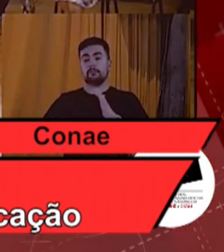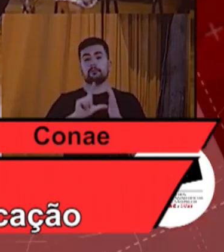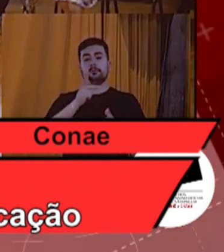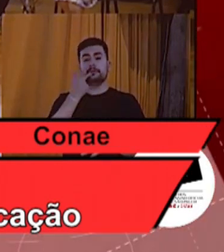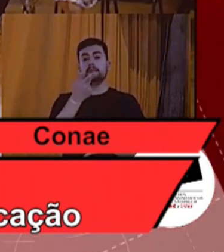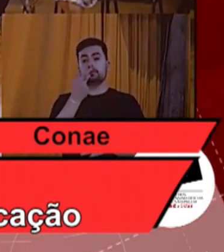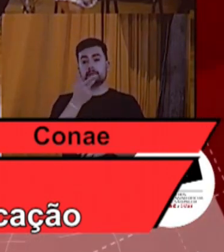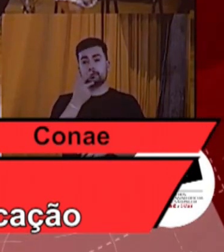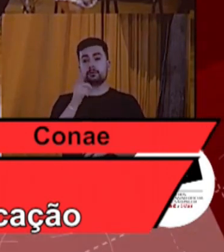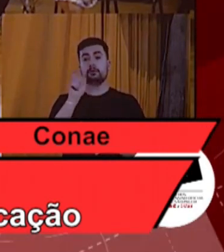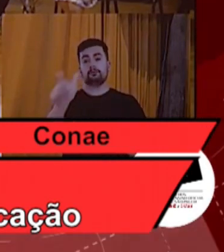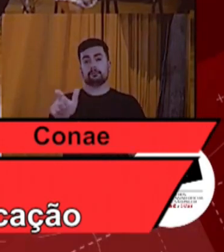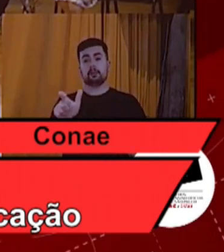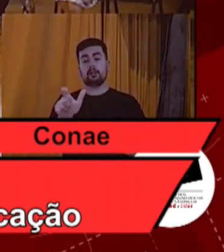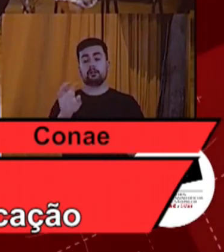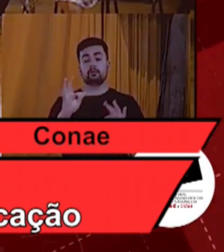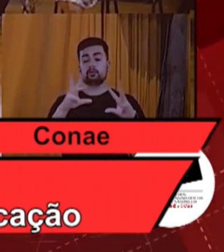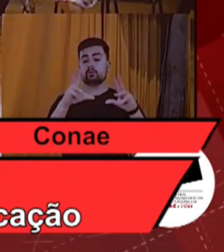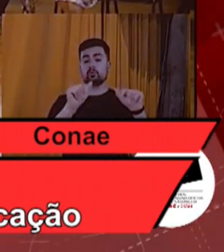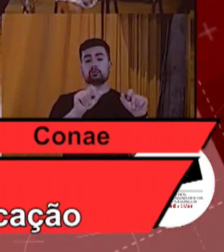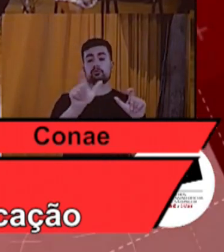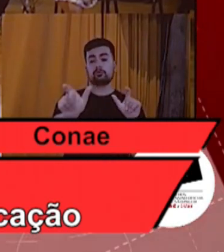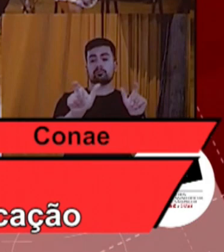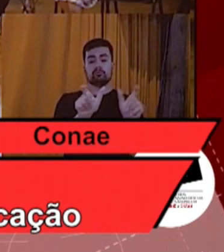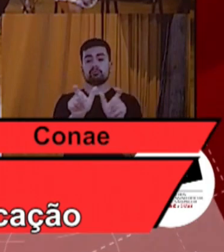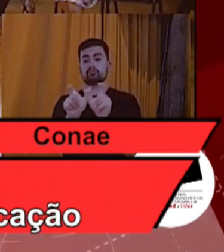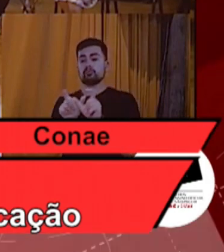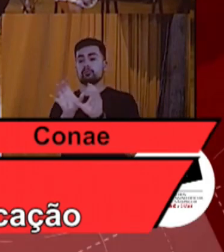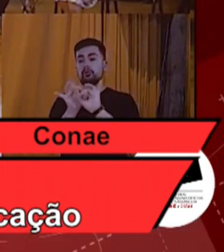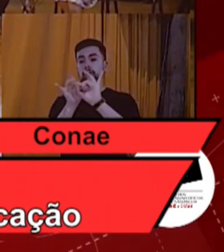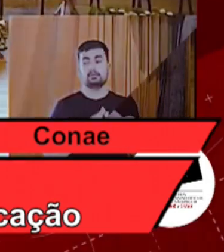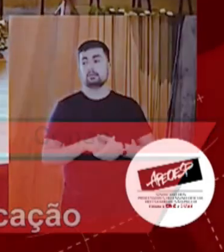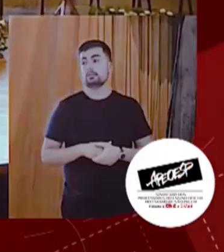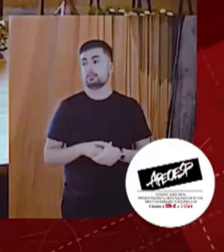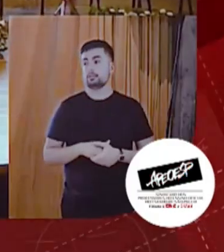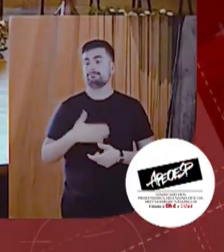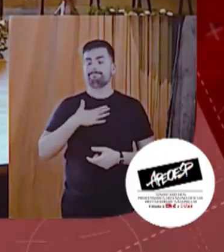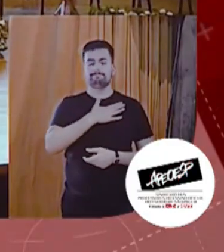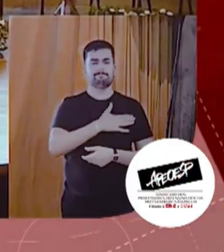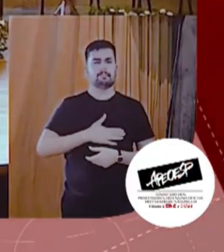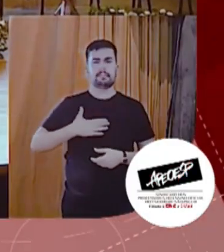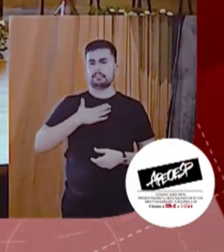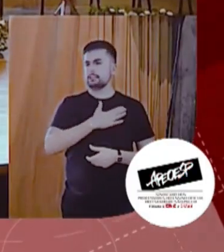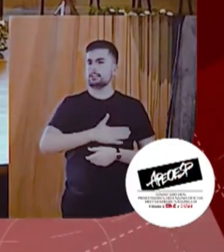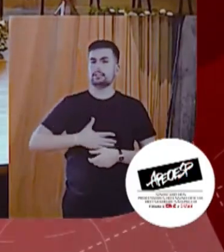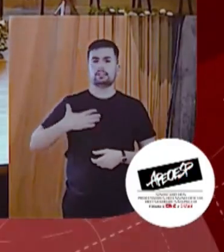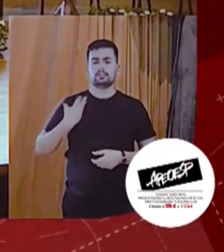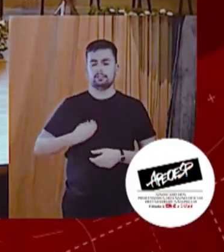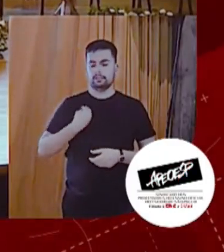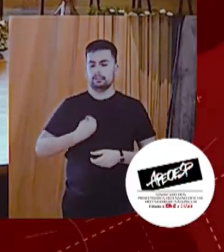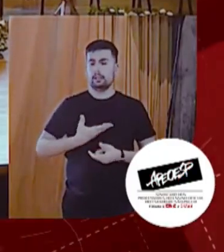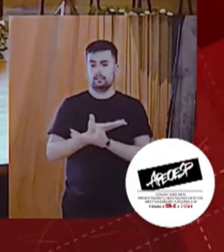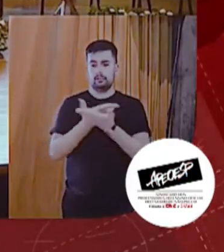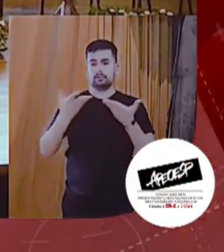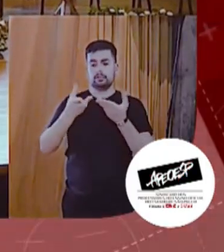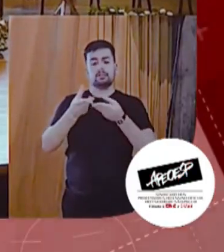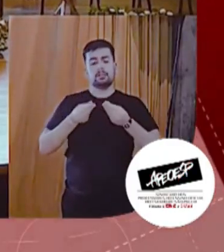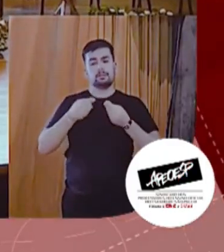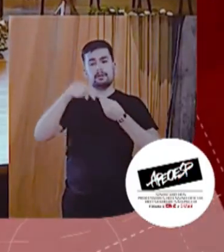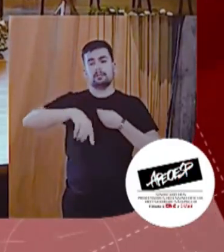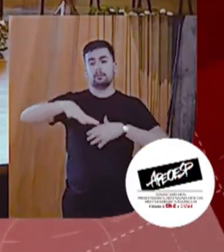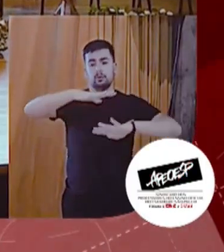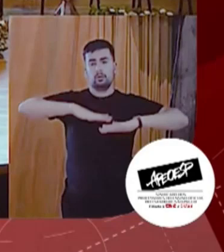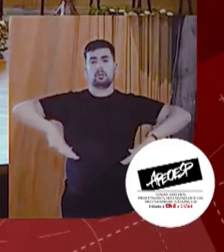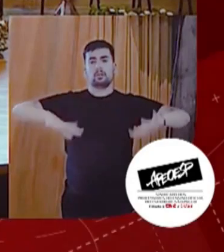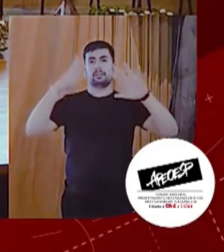onde saíram os delegados indicados para o CONAI 2024 Nacional. É um prazer enorme recebê-los aqui hoje, nesse espaço